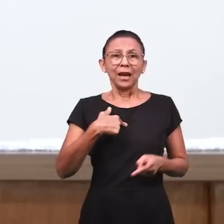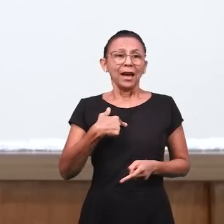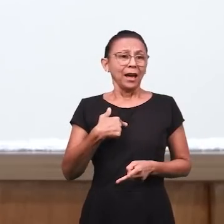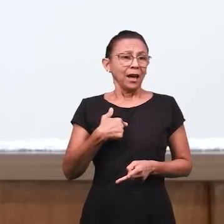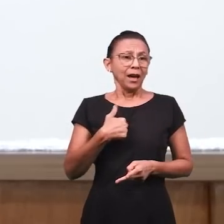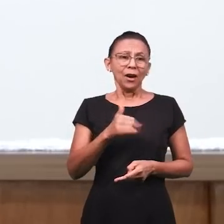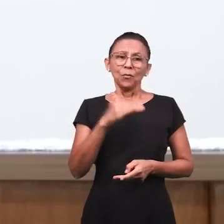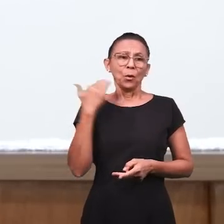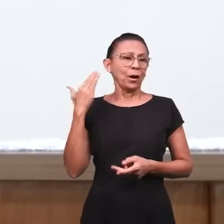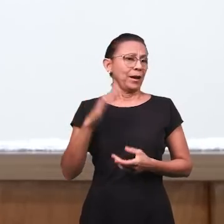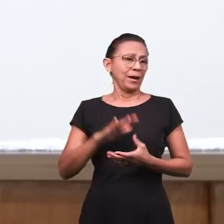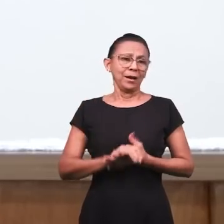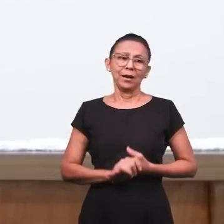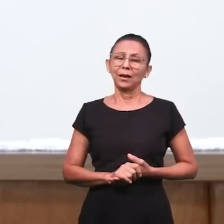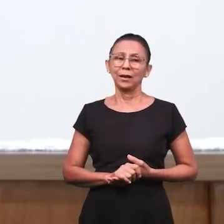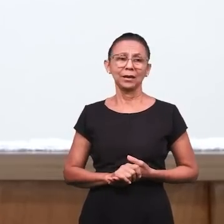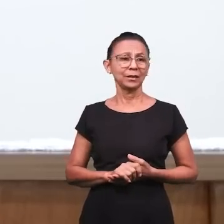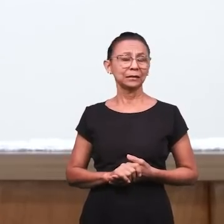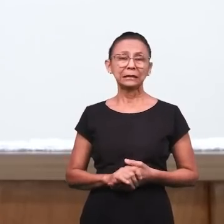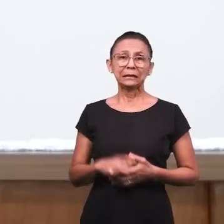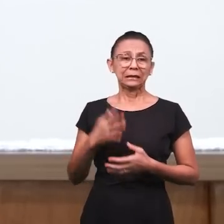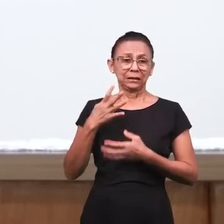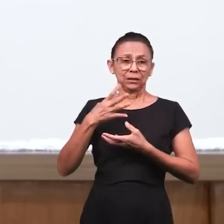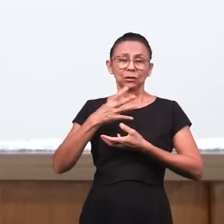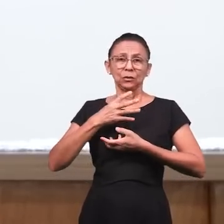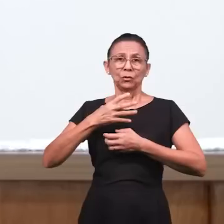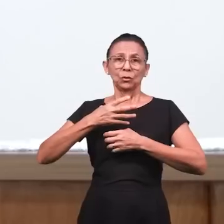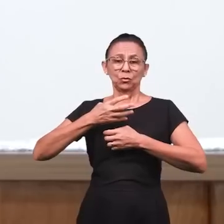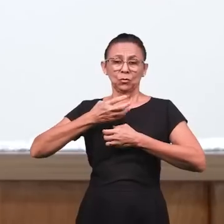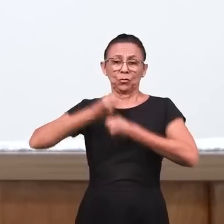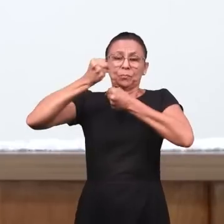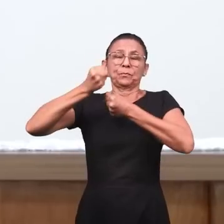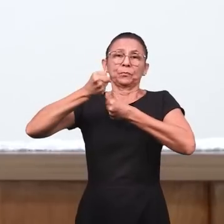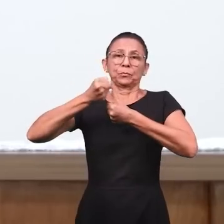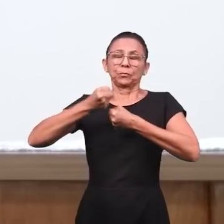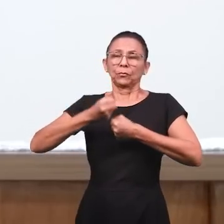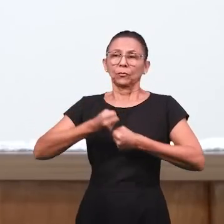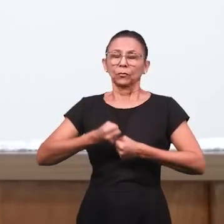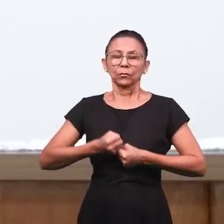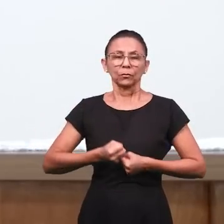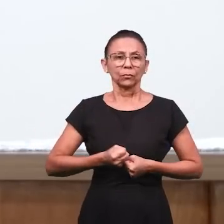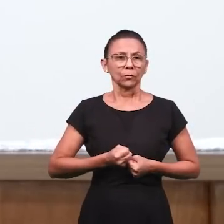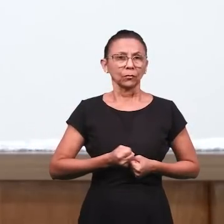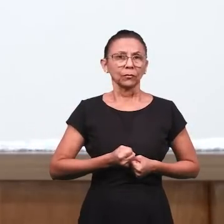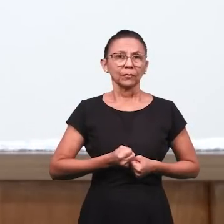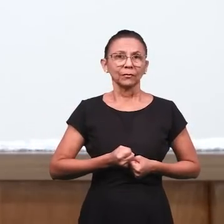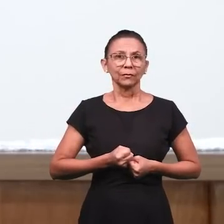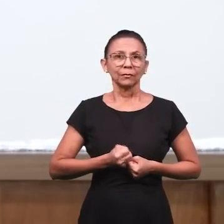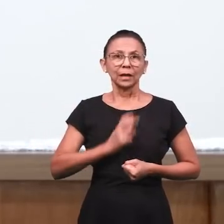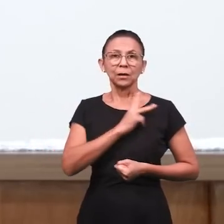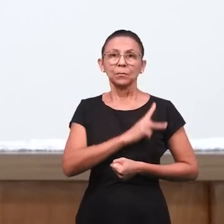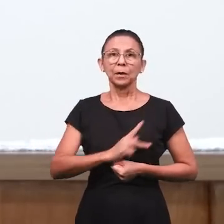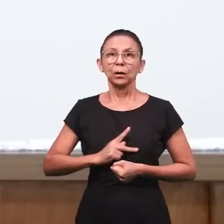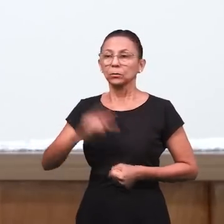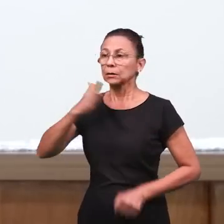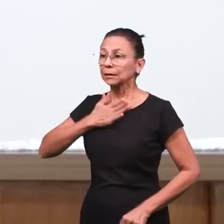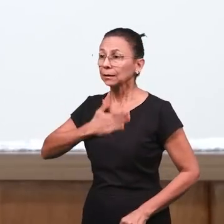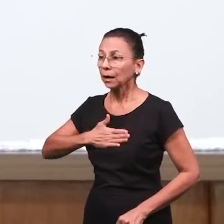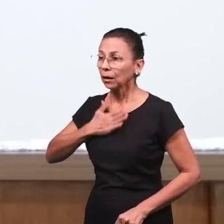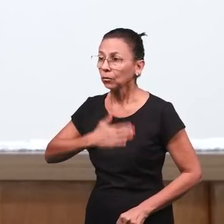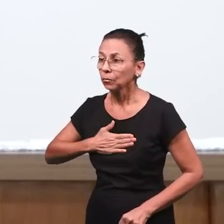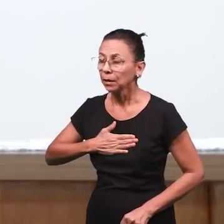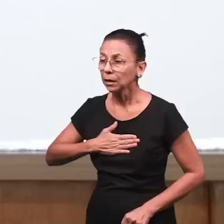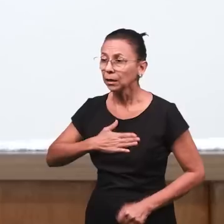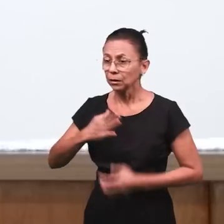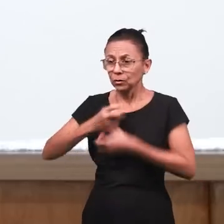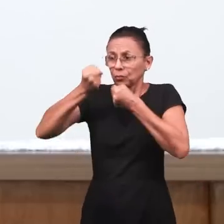tentou contra a própria vida. Aí Paulo disse assim: não te faças nenhum mal, porque nós ainda